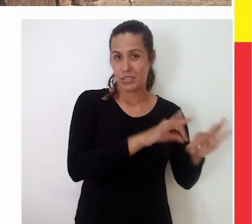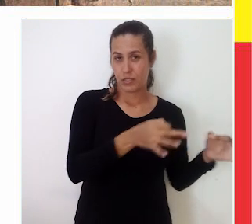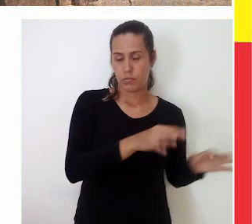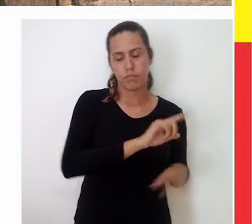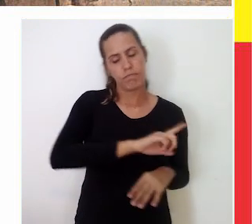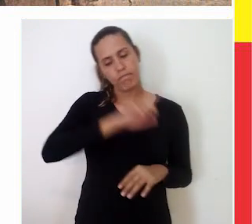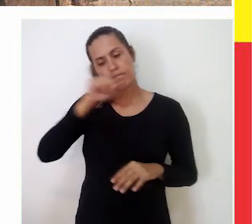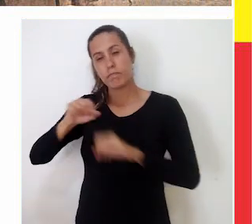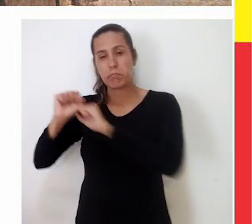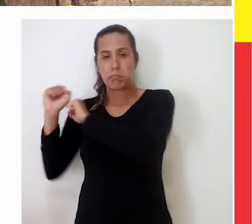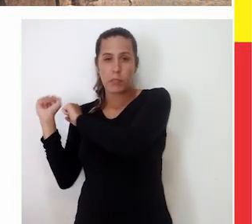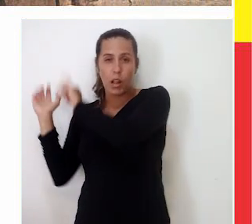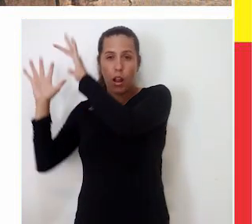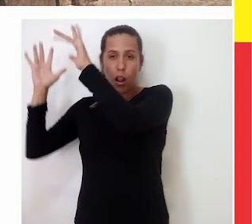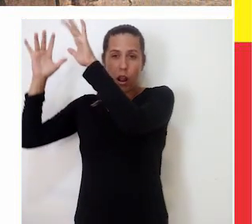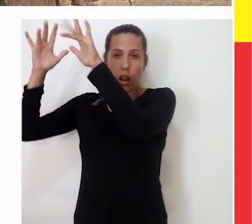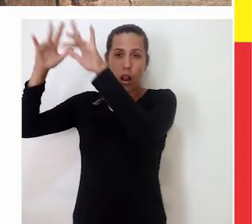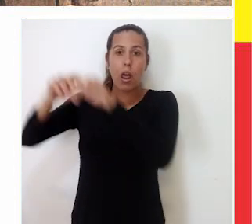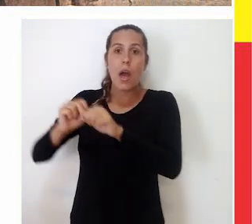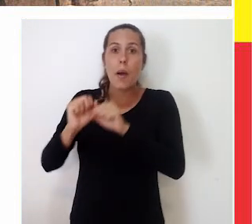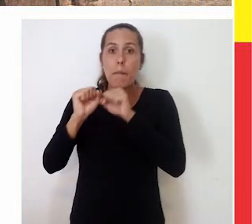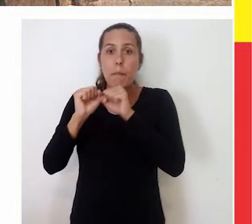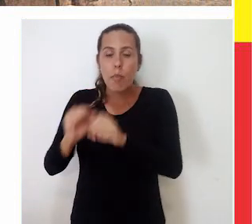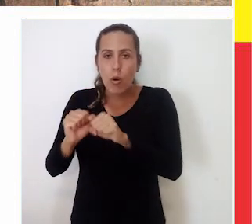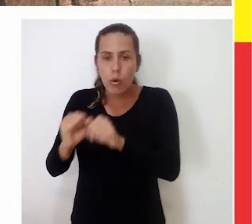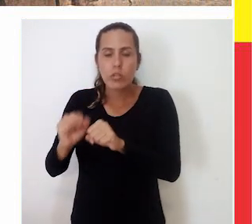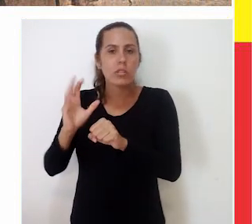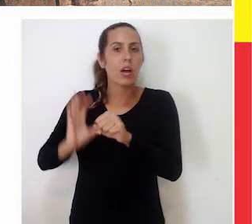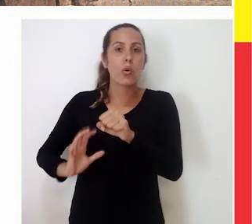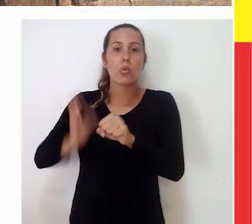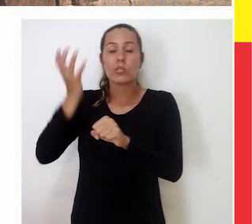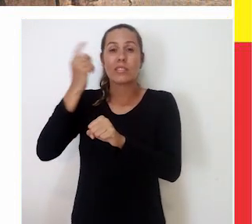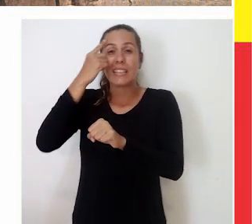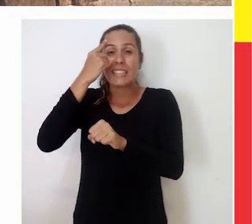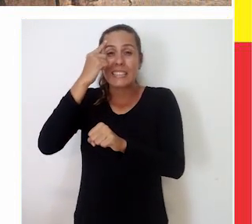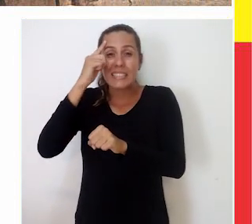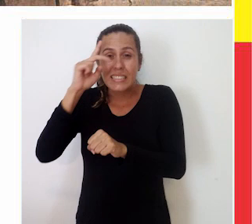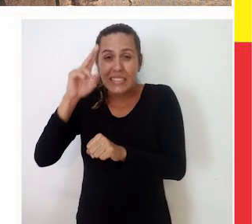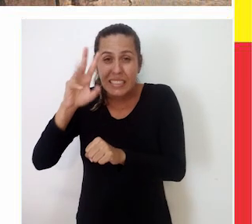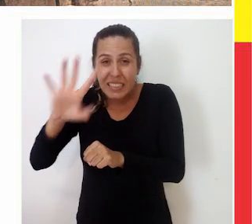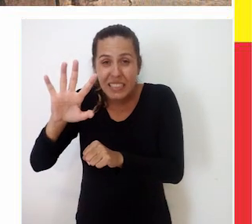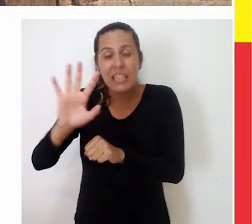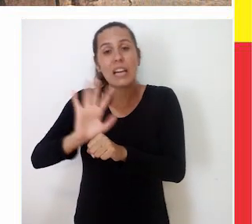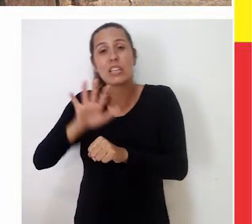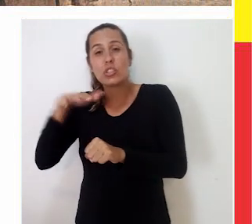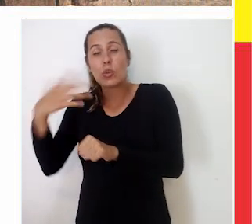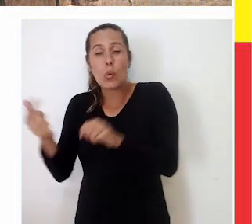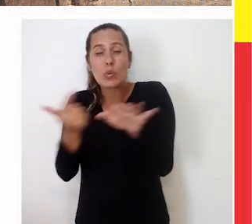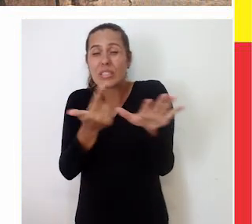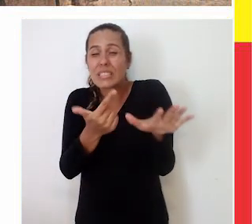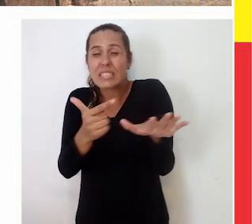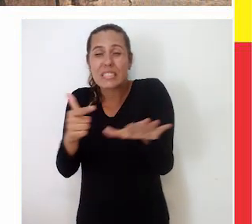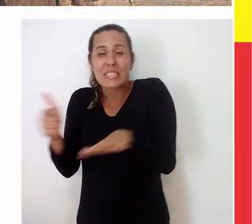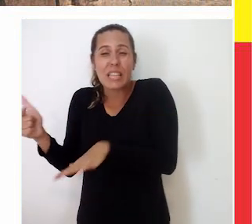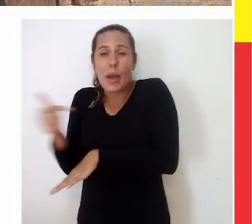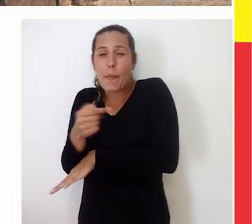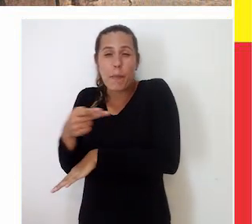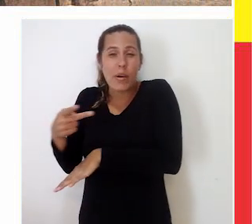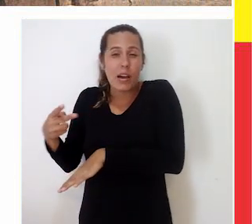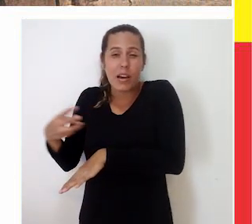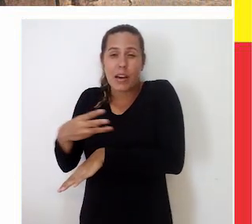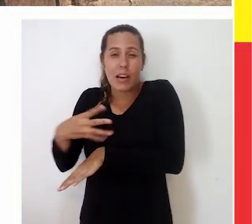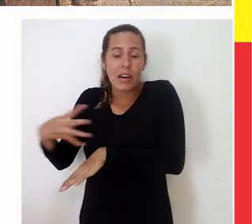tsunami é uma onda que pode durar cerca de dias ou semanas. Veja que onda forte,